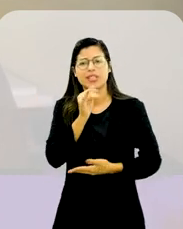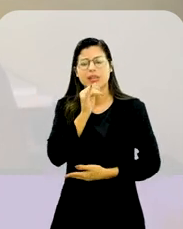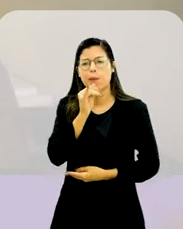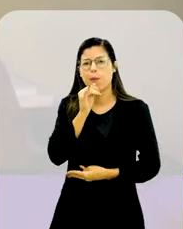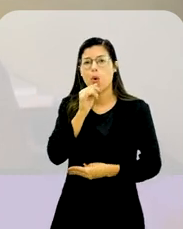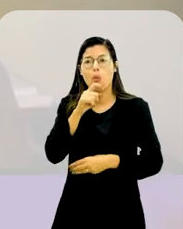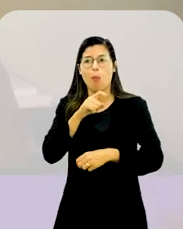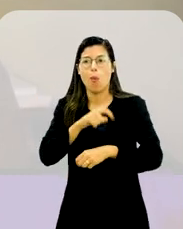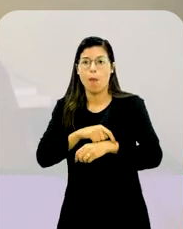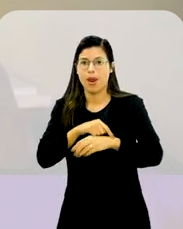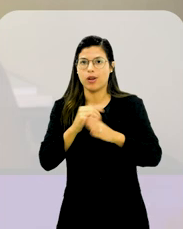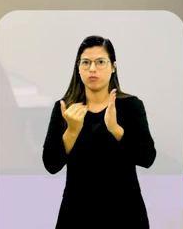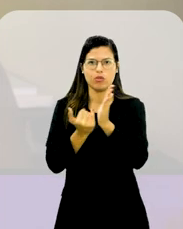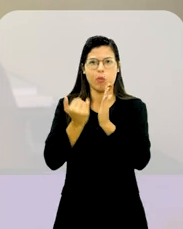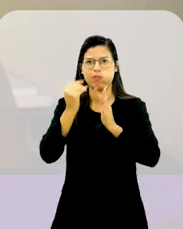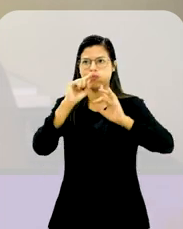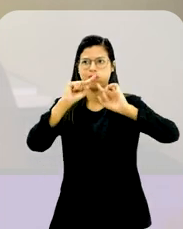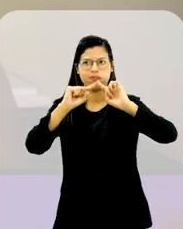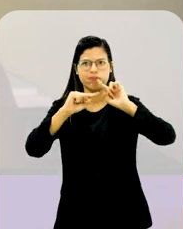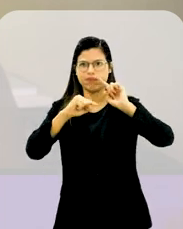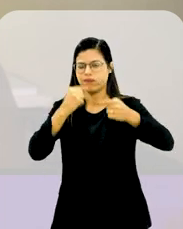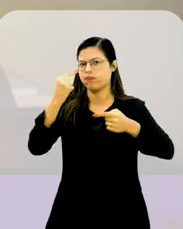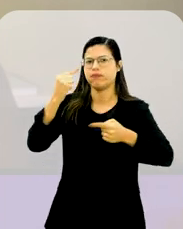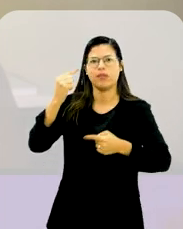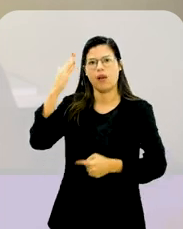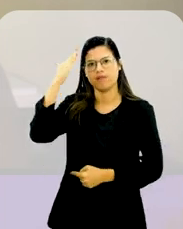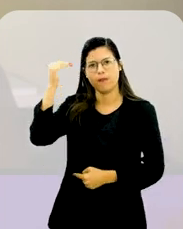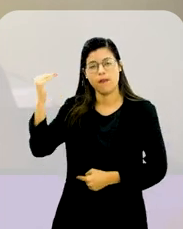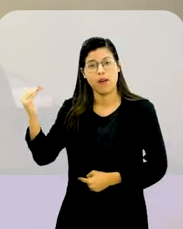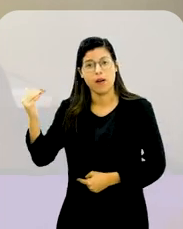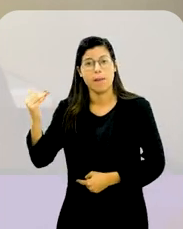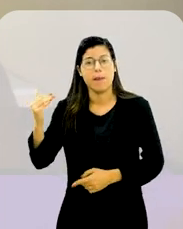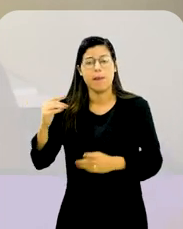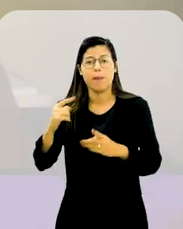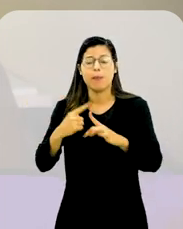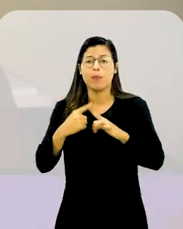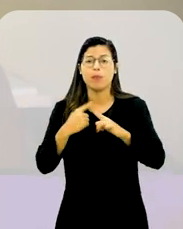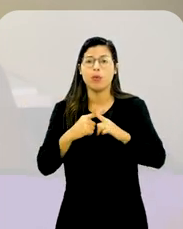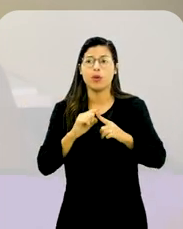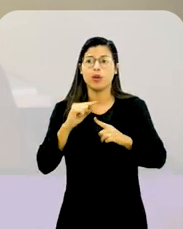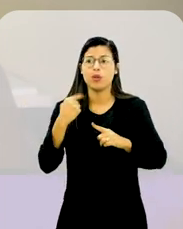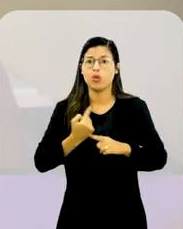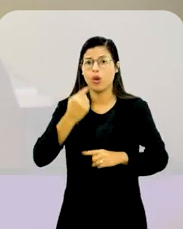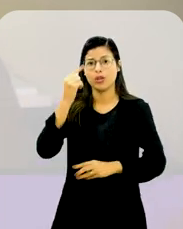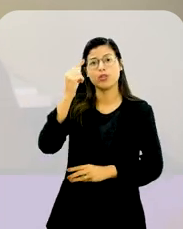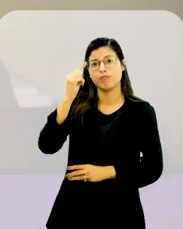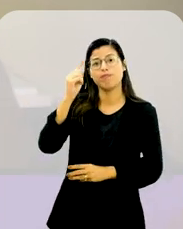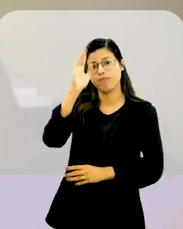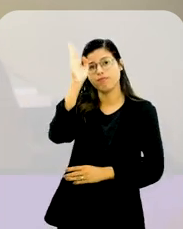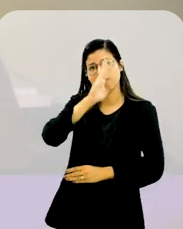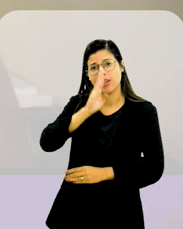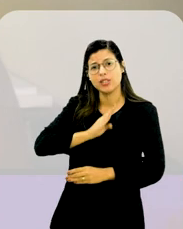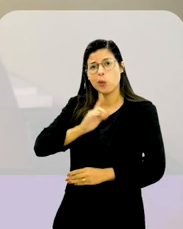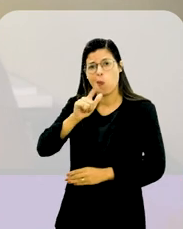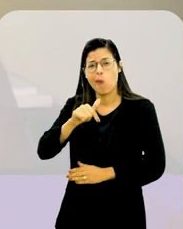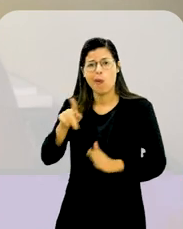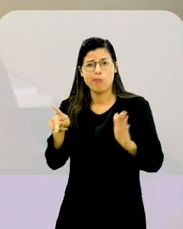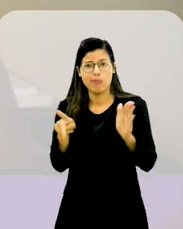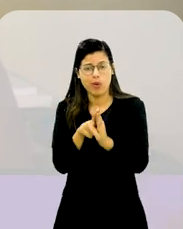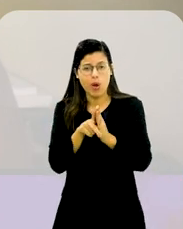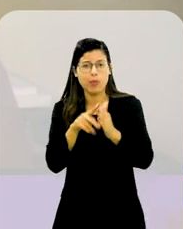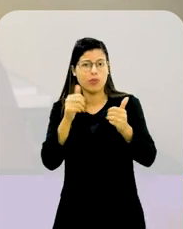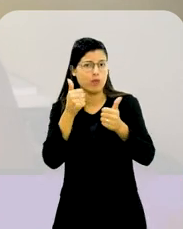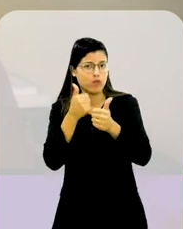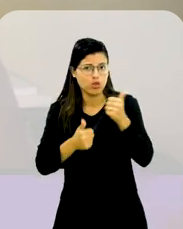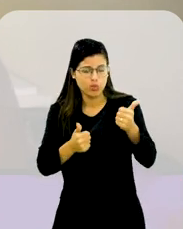brasileiro se viveu momentos de auge n com cinco estrelas na camisa porque a gente é o